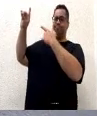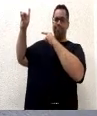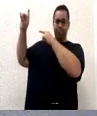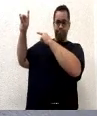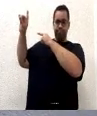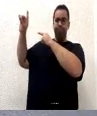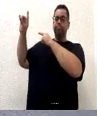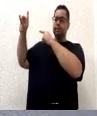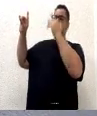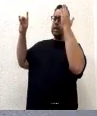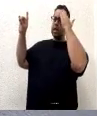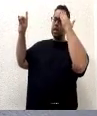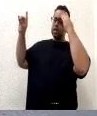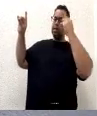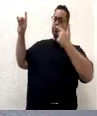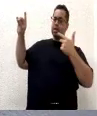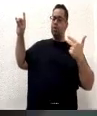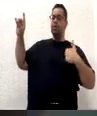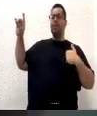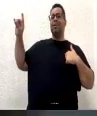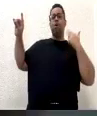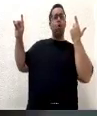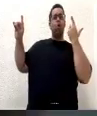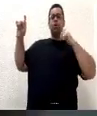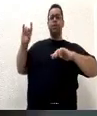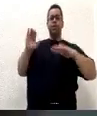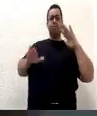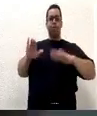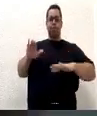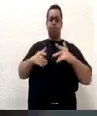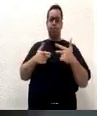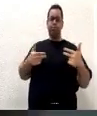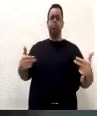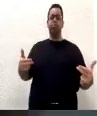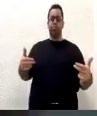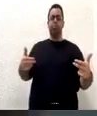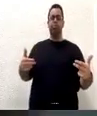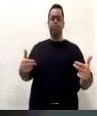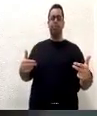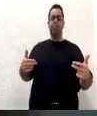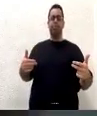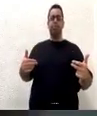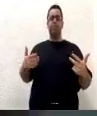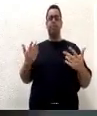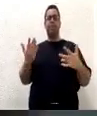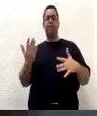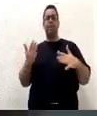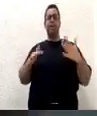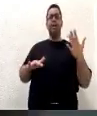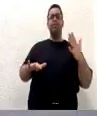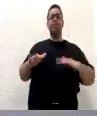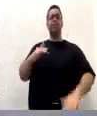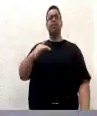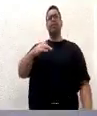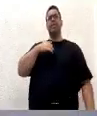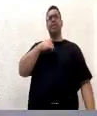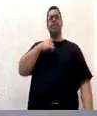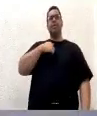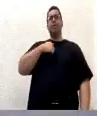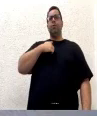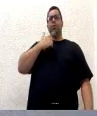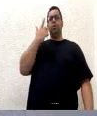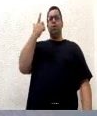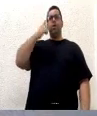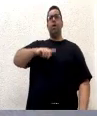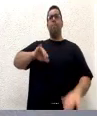Tem coisas que fogem da nossa responsabilidade, né? da nossa eficiência, da nossa eficácia, mas nós vamos